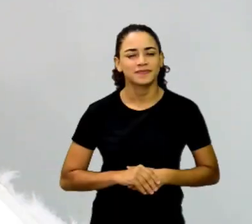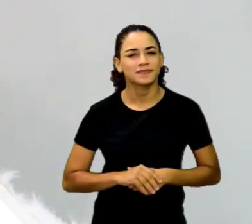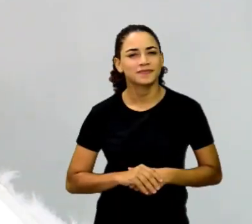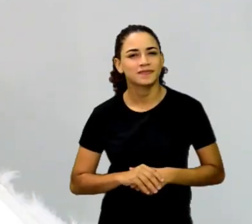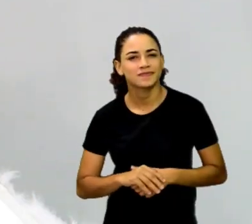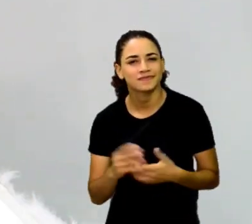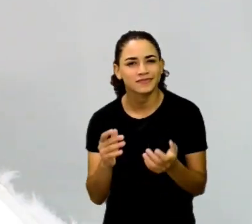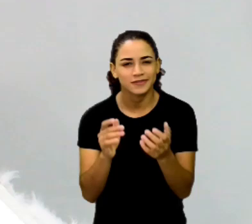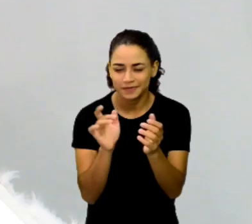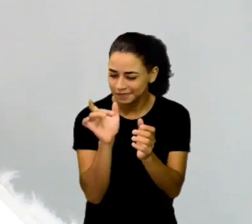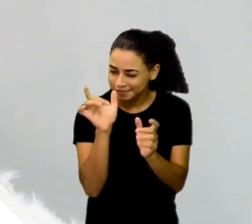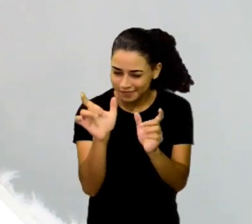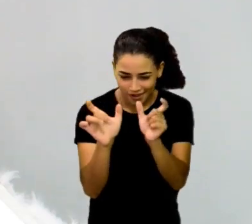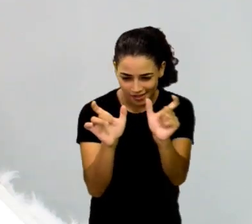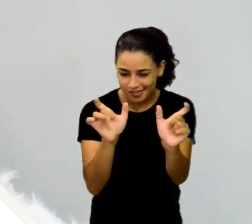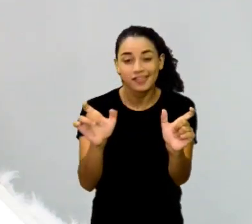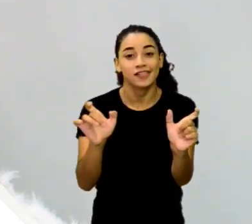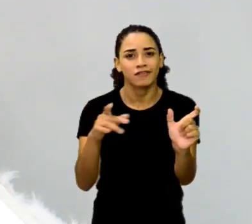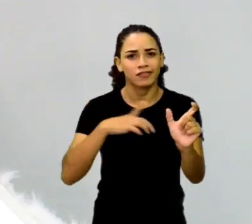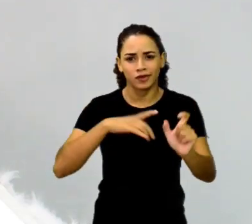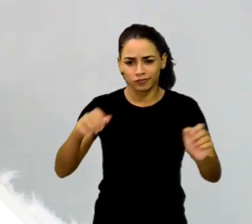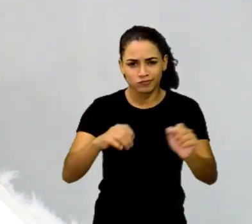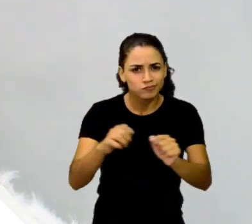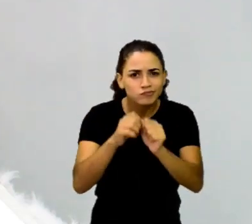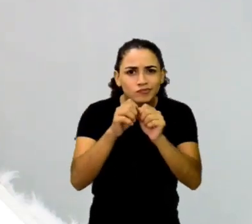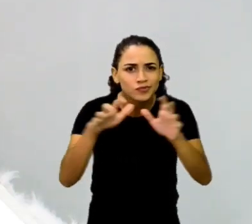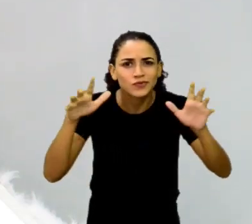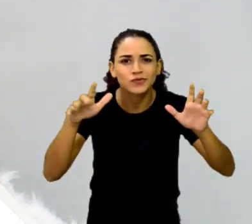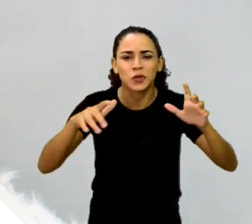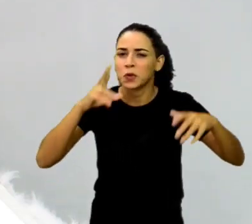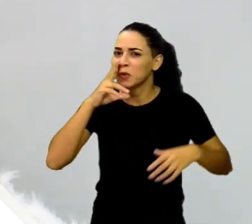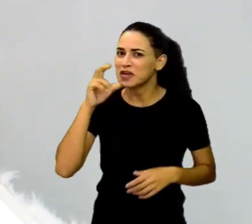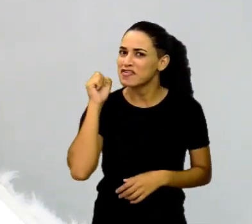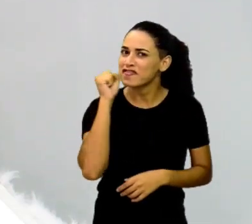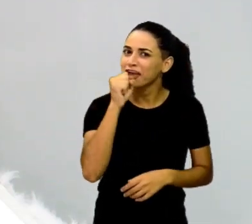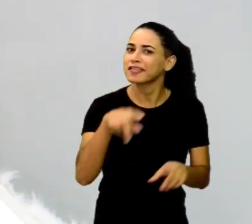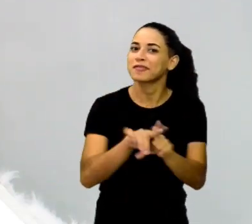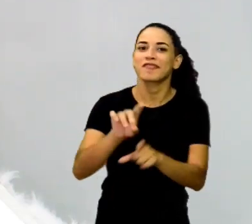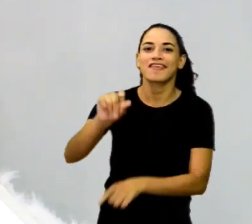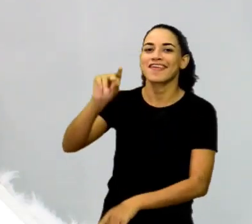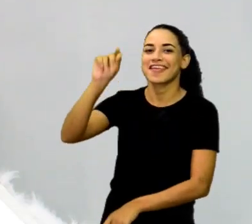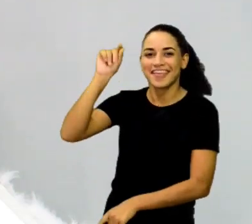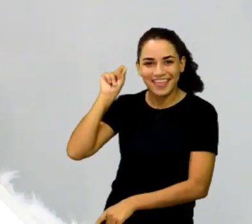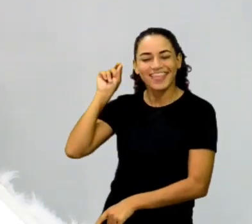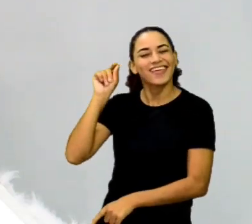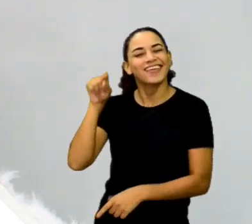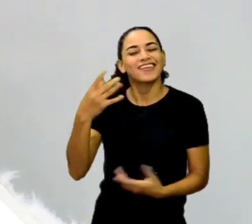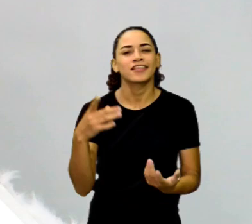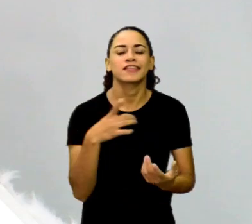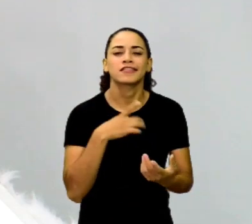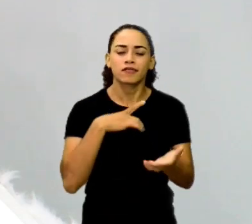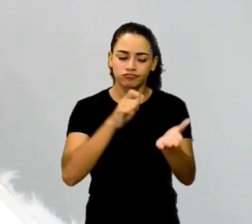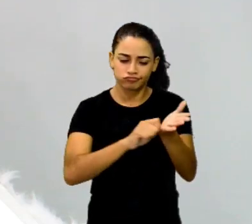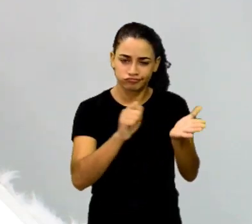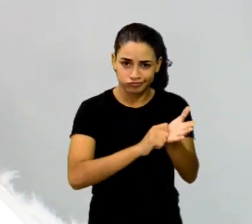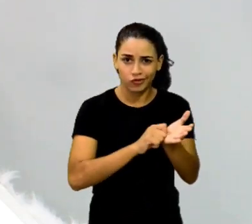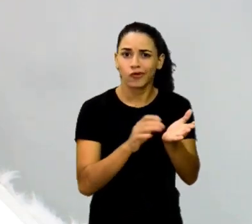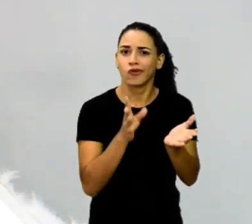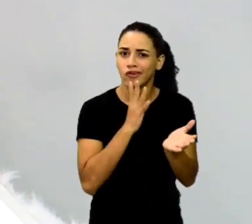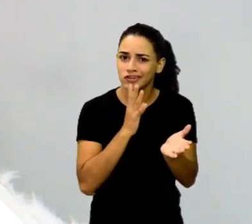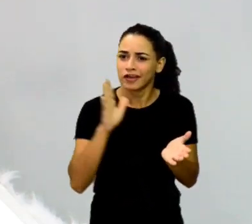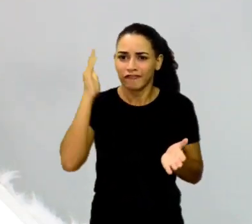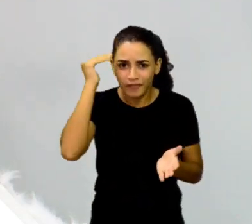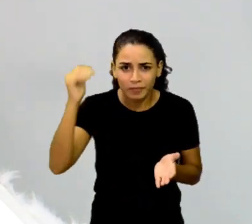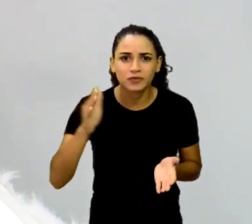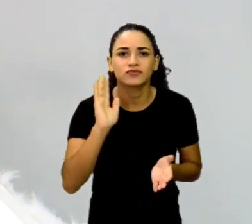As palavras têm uma magia muito forte e antiga. Tem um escritor muito conhecido chamado